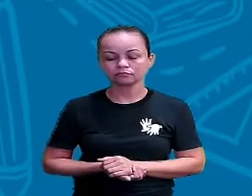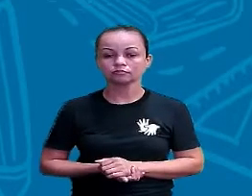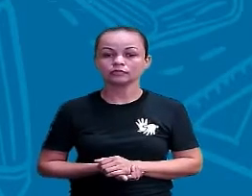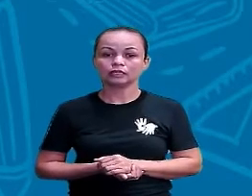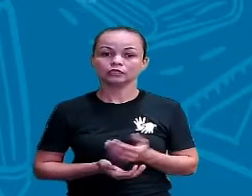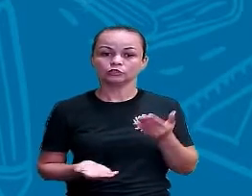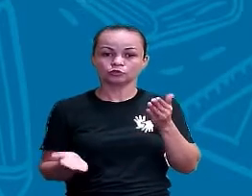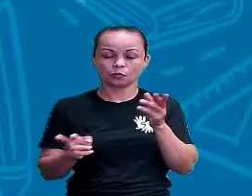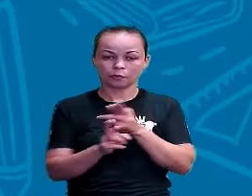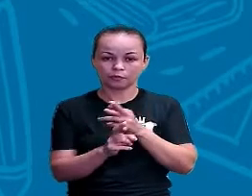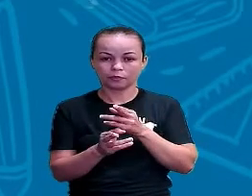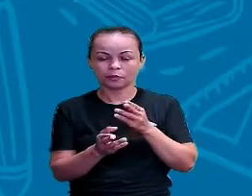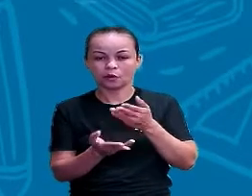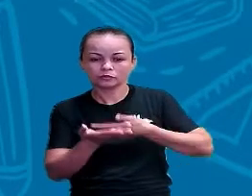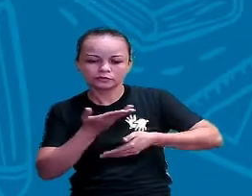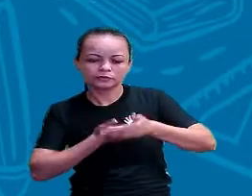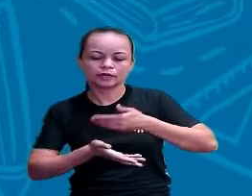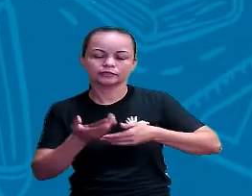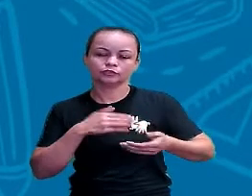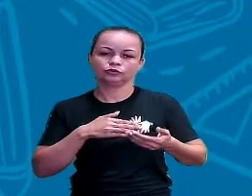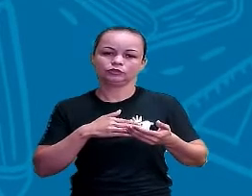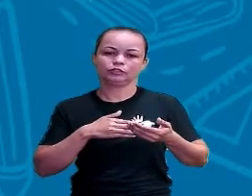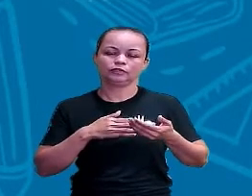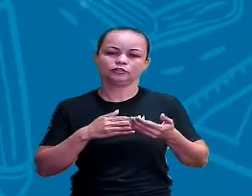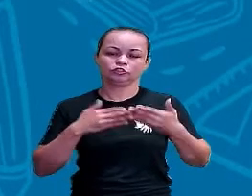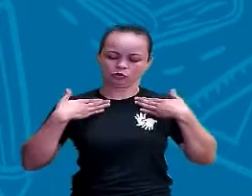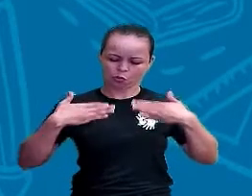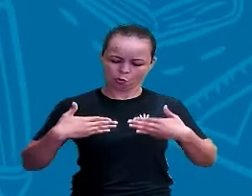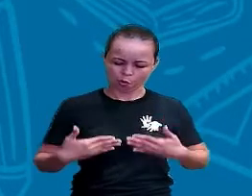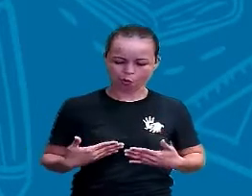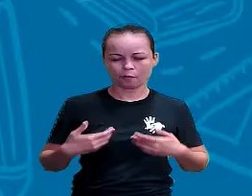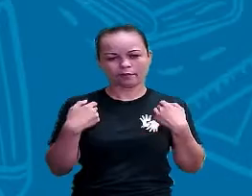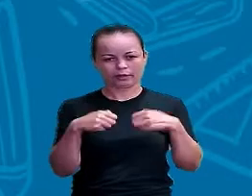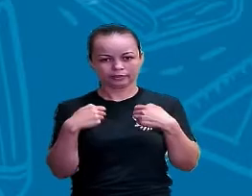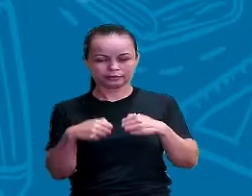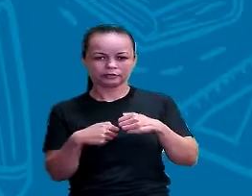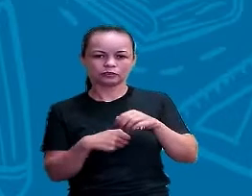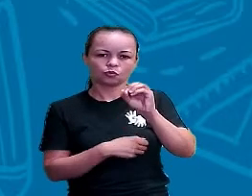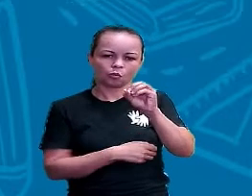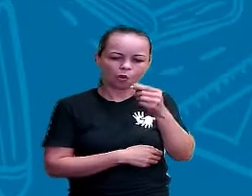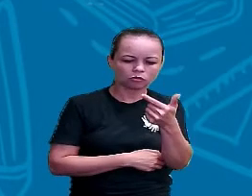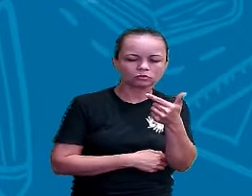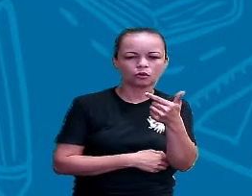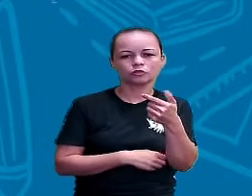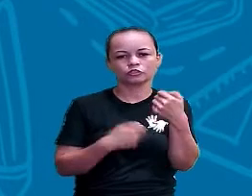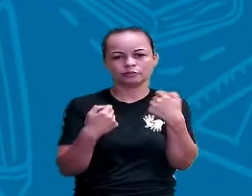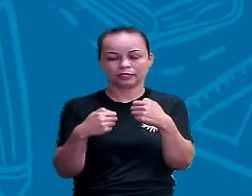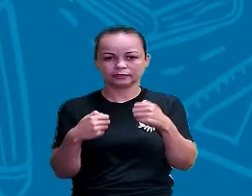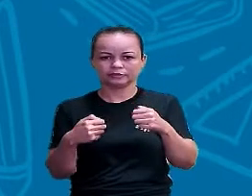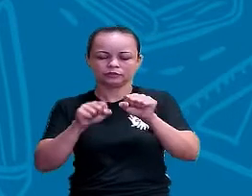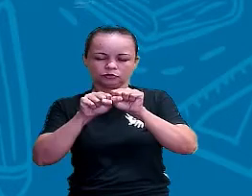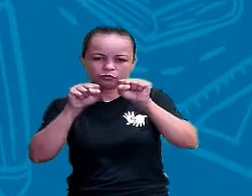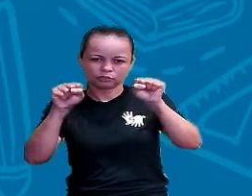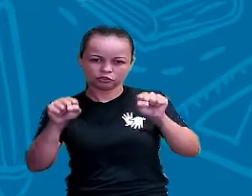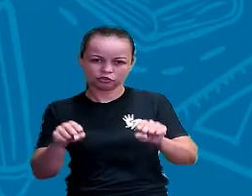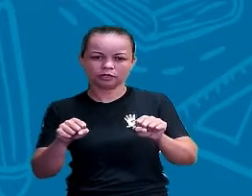de produção de energia pelo nosso corpo, a gente precisa do oxigênio, a gente precisa do